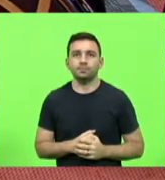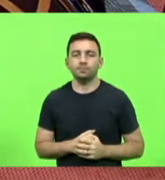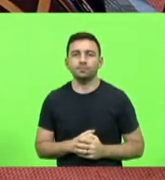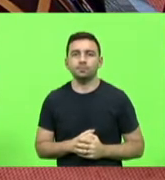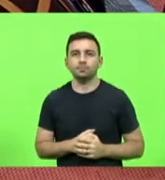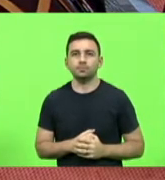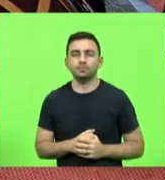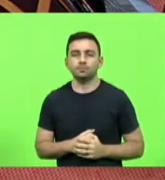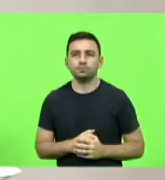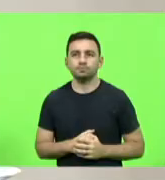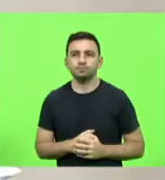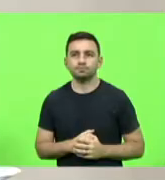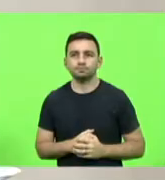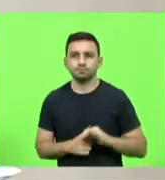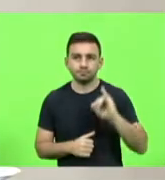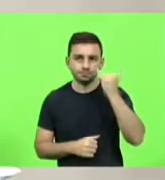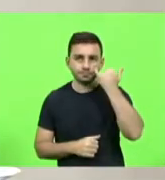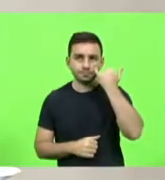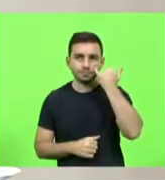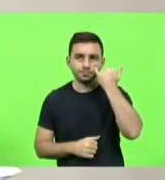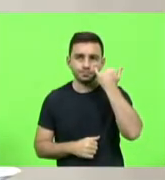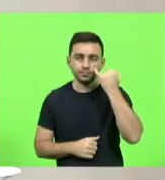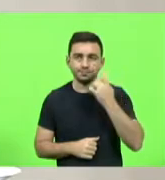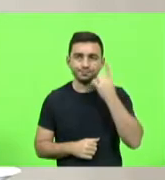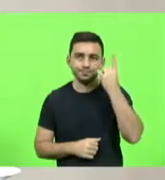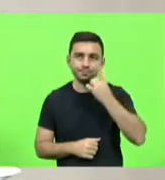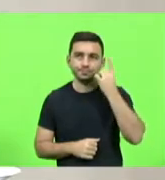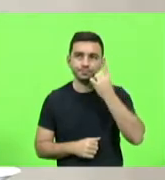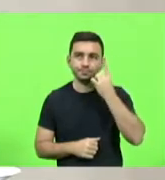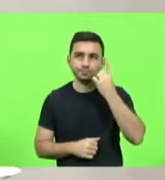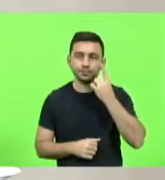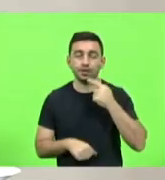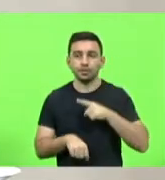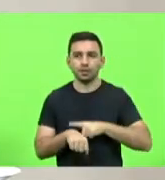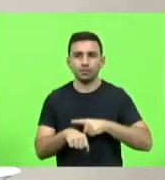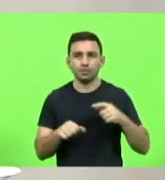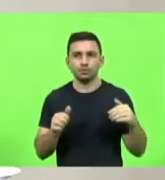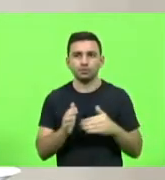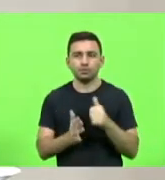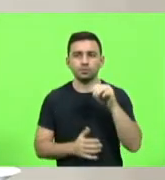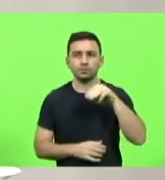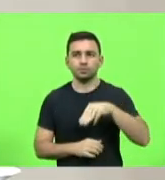Deputado Gessé Lopes, Vossa Excelência terá 10 minutos, deputado.